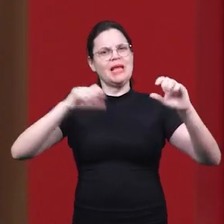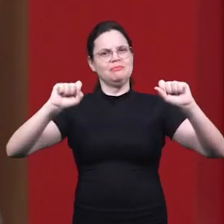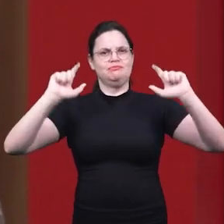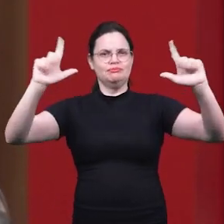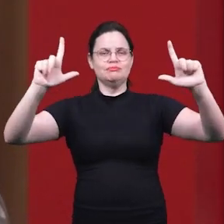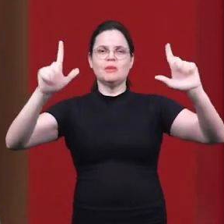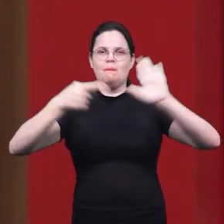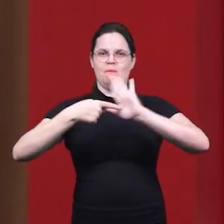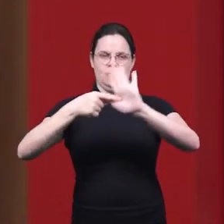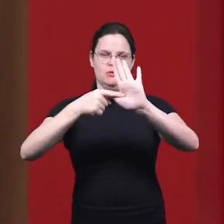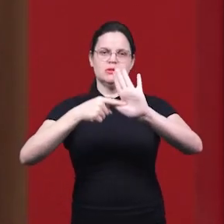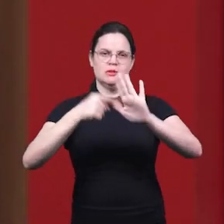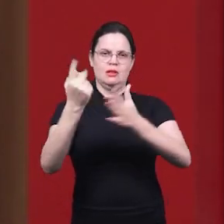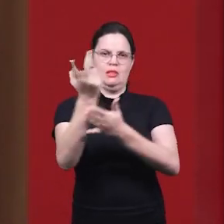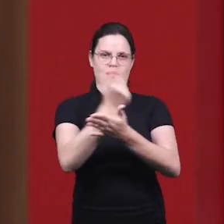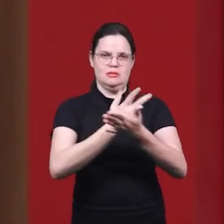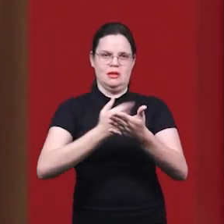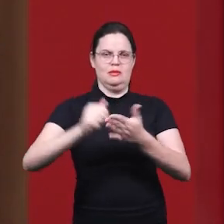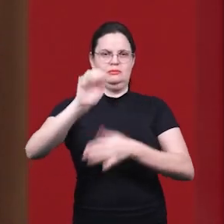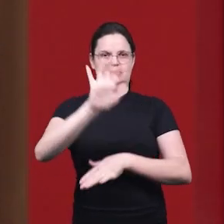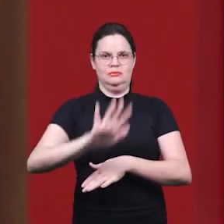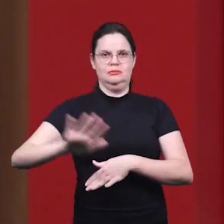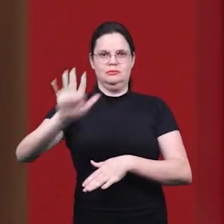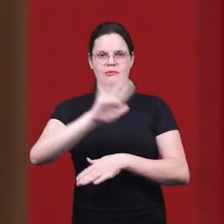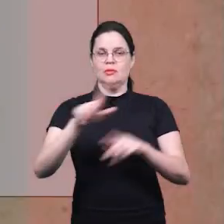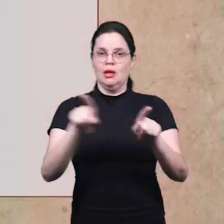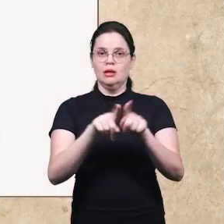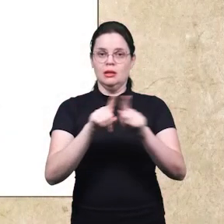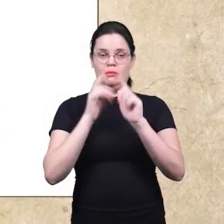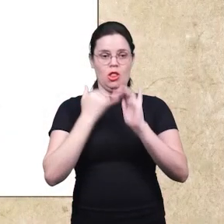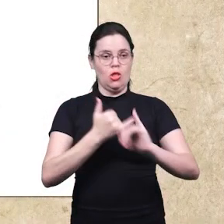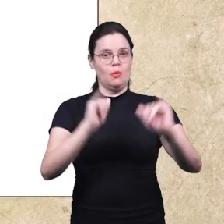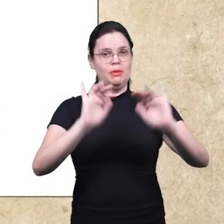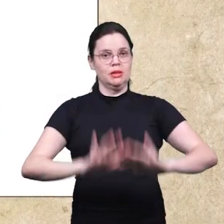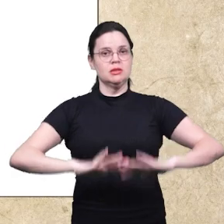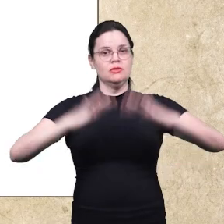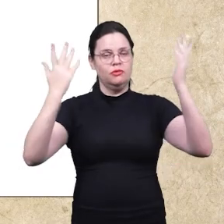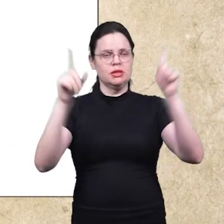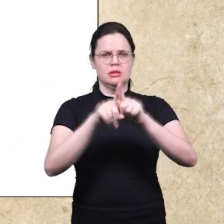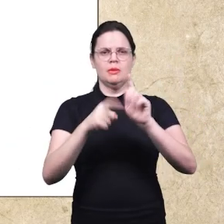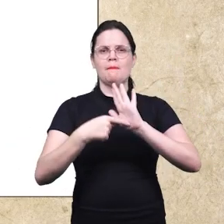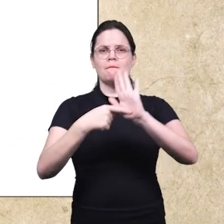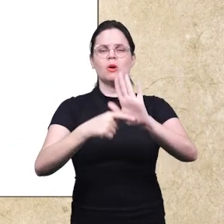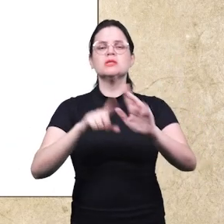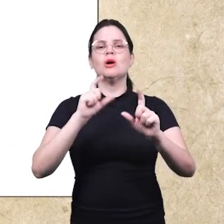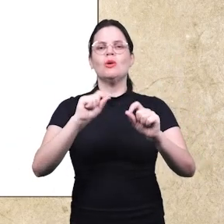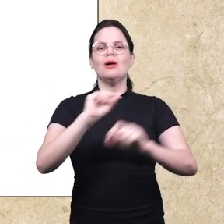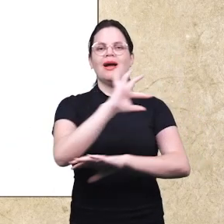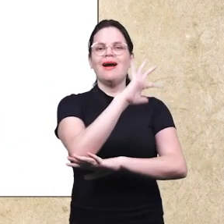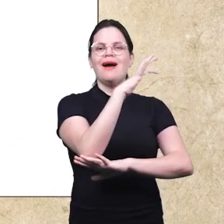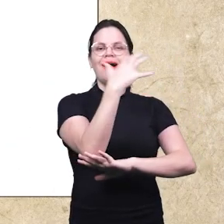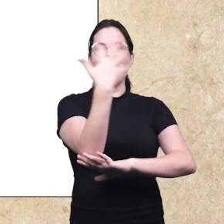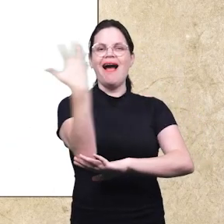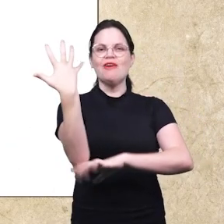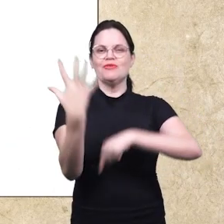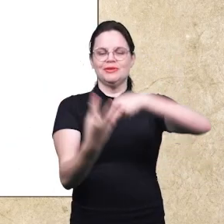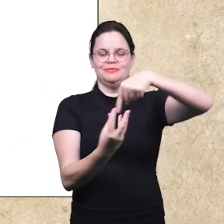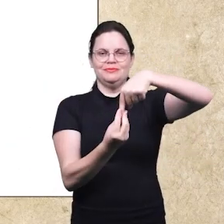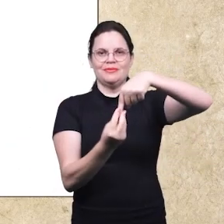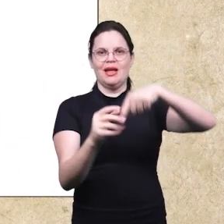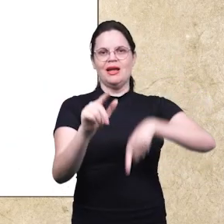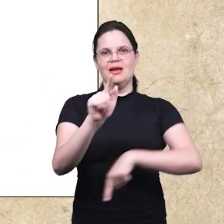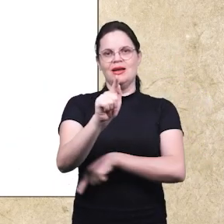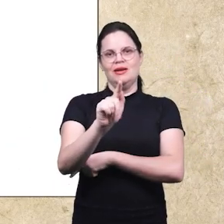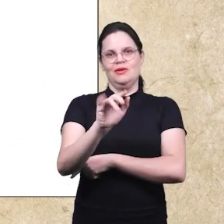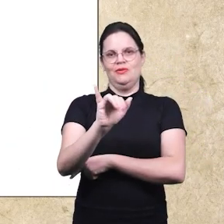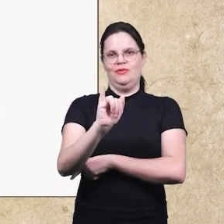Também em alguns encontros, inclusive de trombetas e festas, o mapa da figueira, o mapa do plano de Deus através do século,